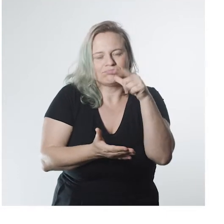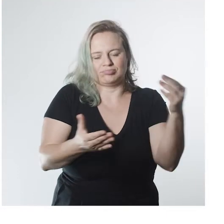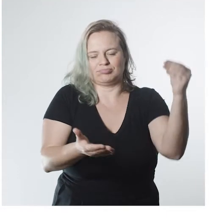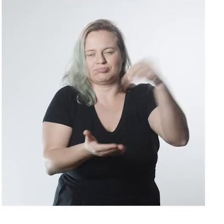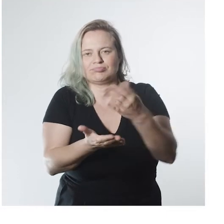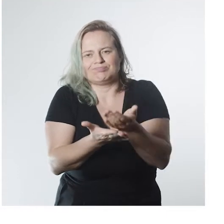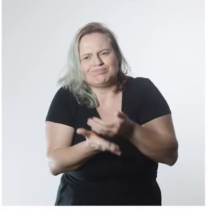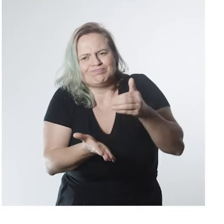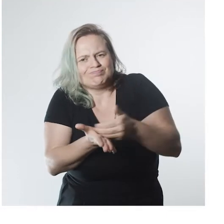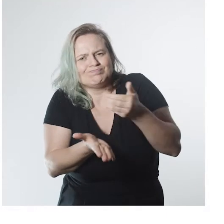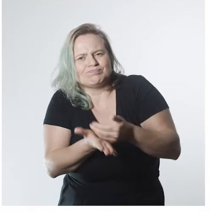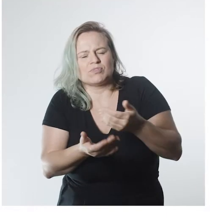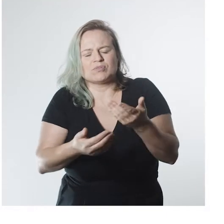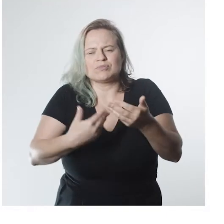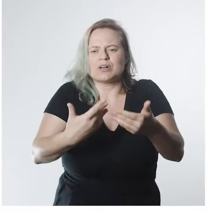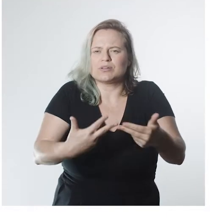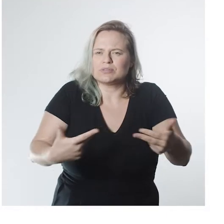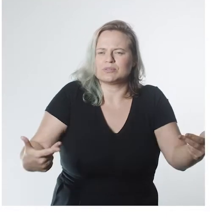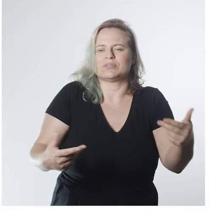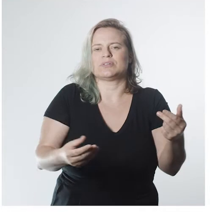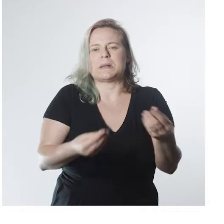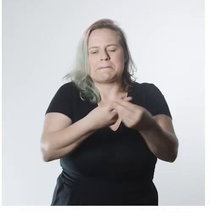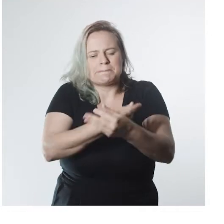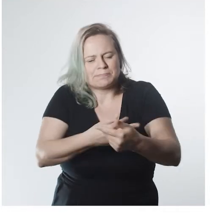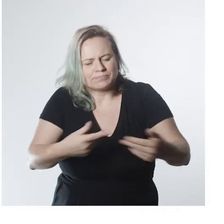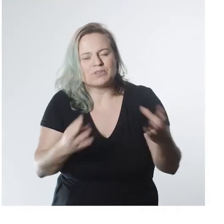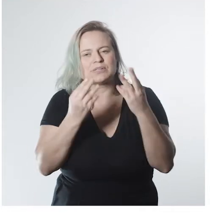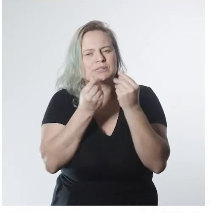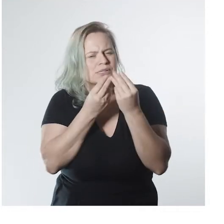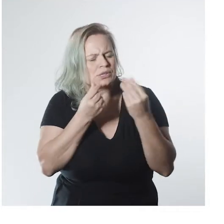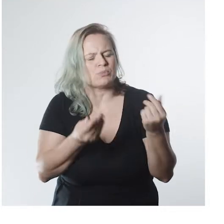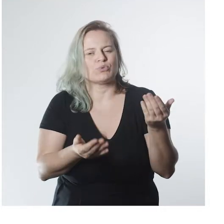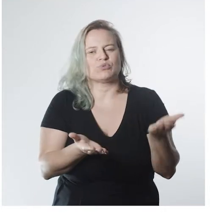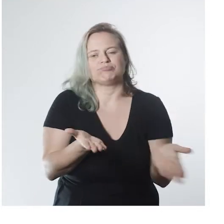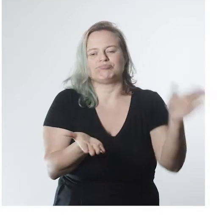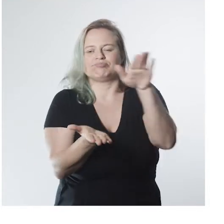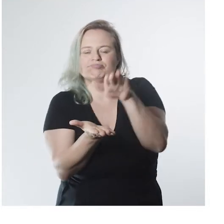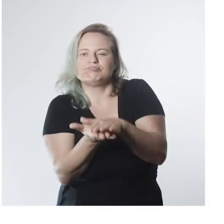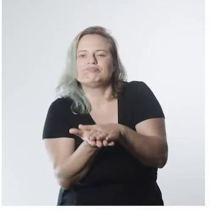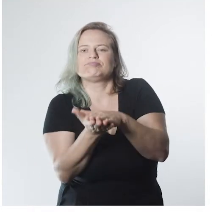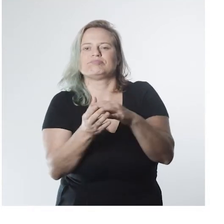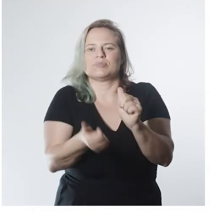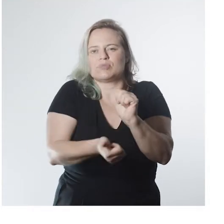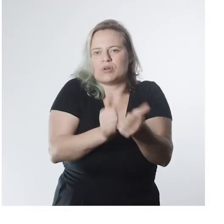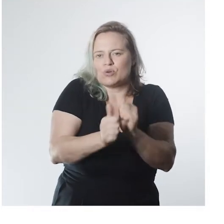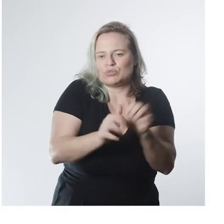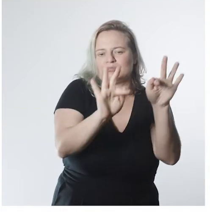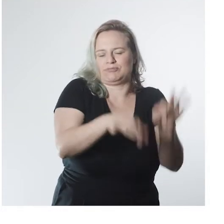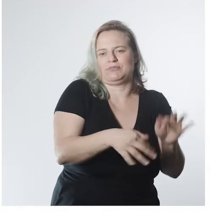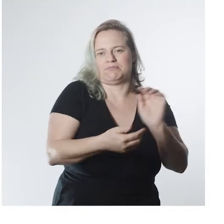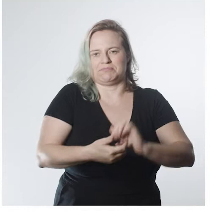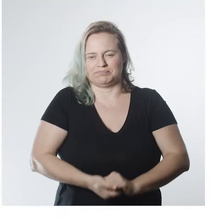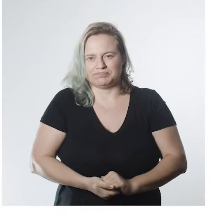fundo, e a gente vai soltando aos poucos para que esse sabor todo passe depois para o arroz quando a gente fizer o preparo no final.